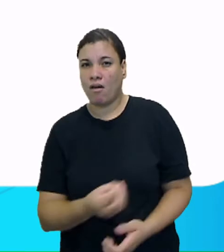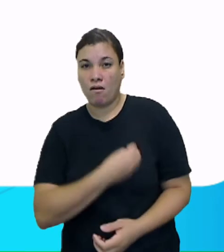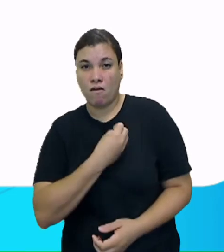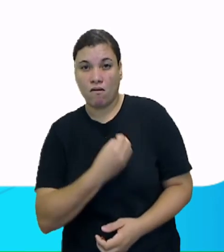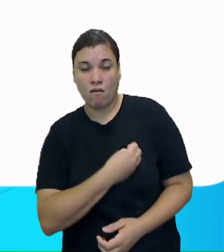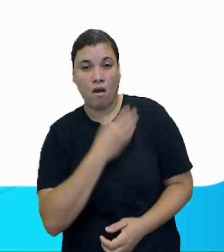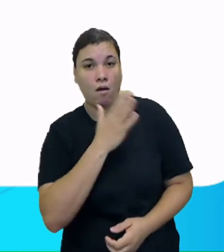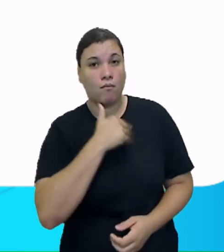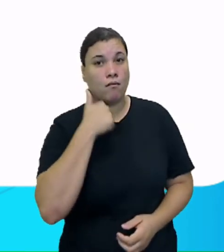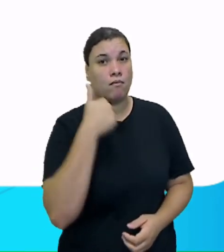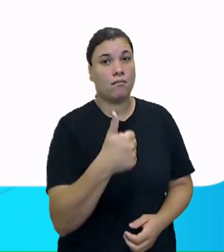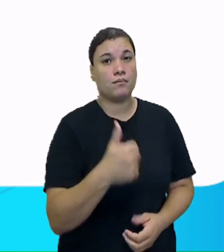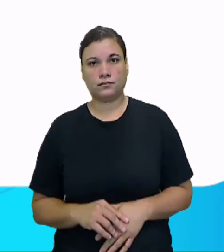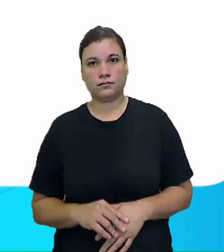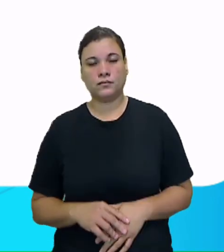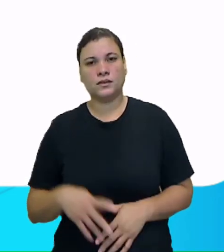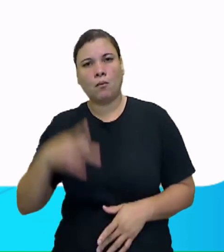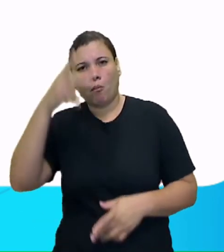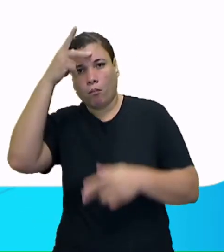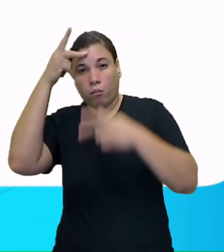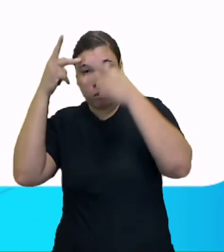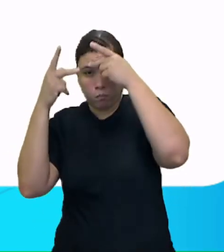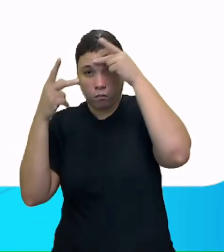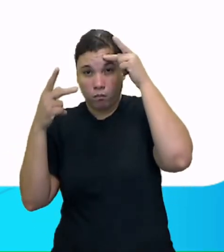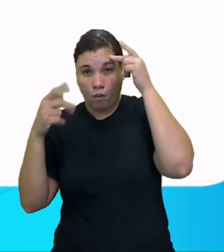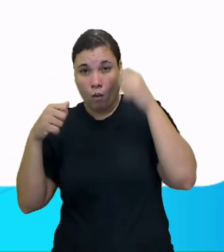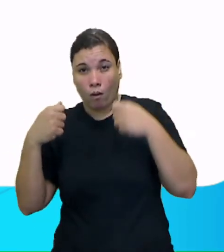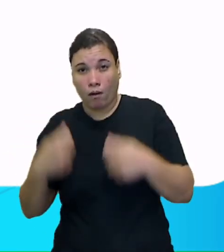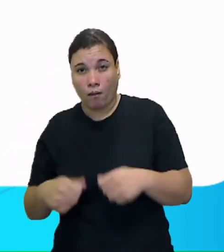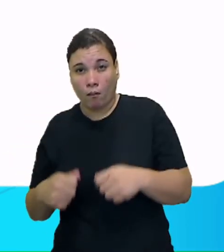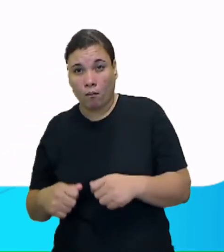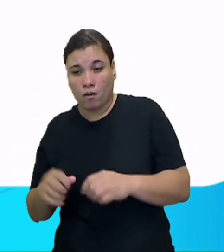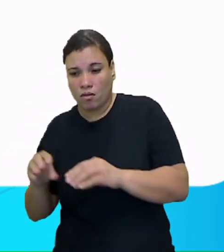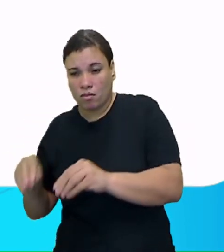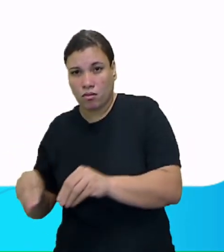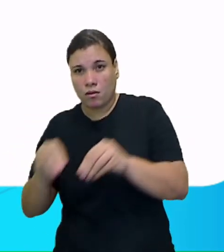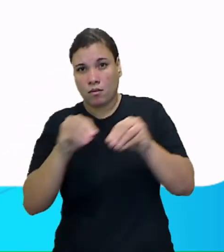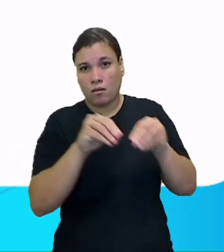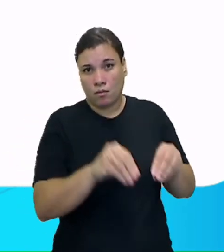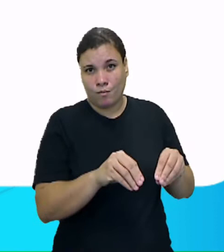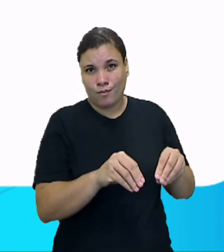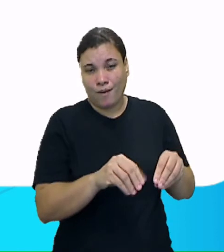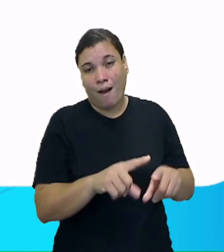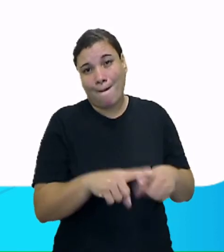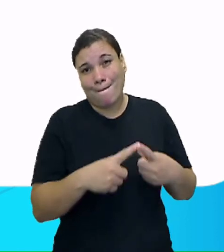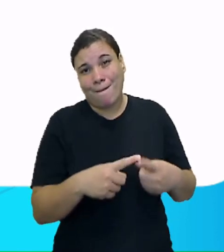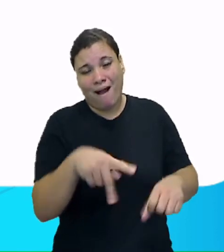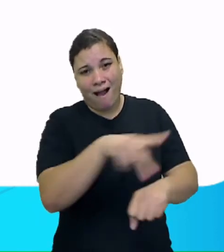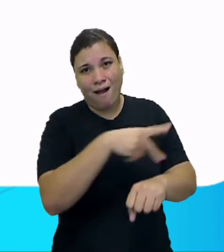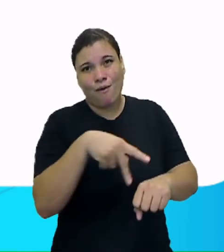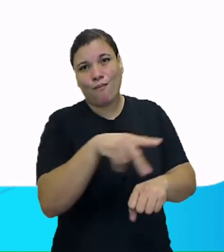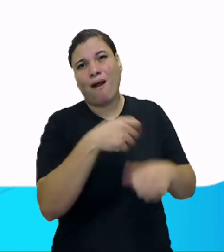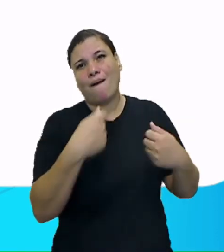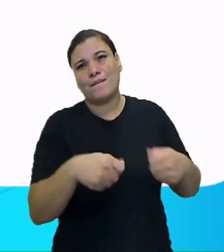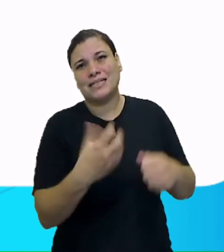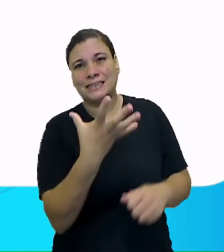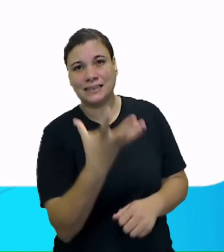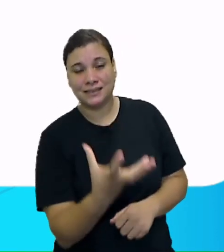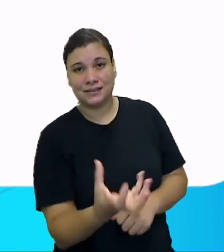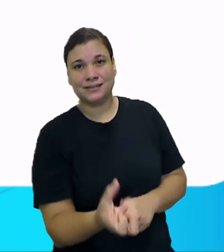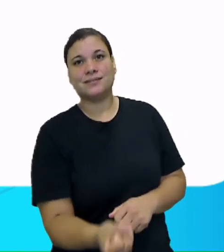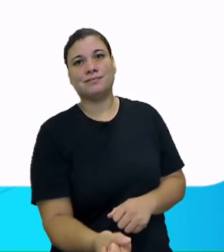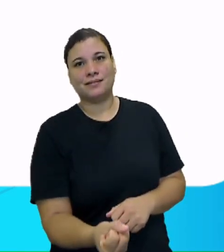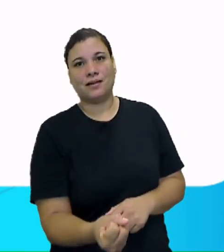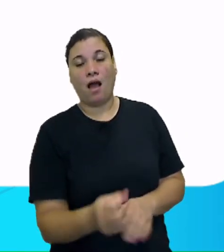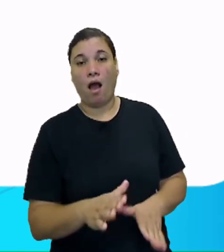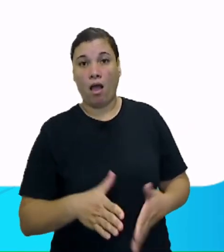de vida. Solicitante de refúgio. Pessoa que solicita admissão em um